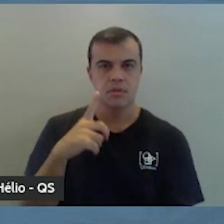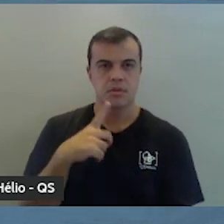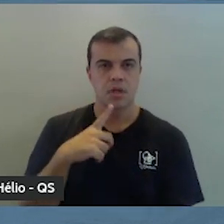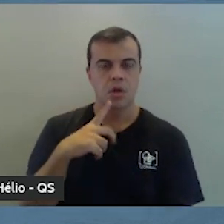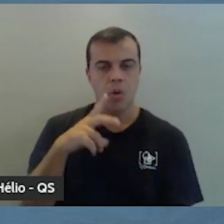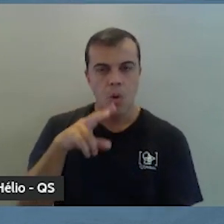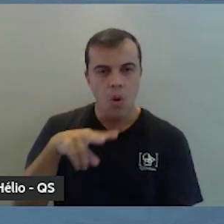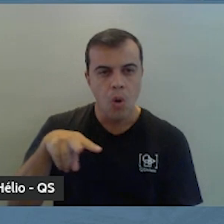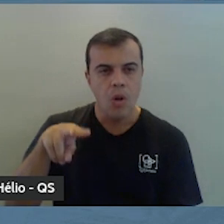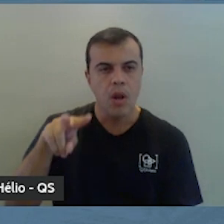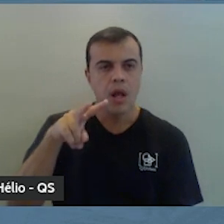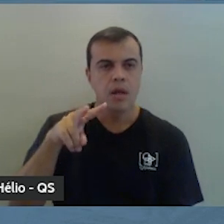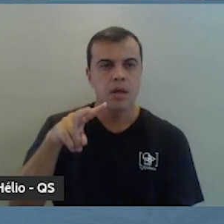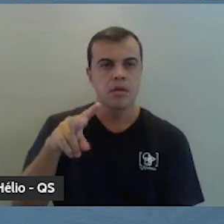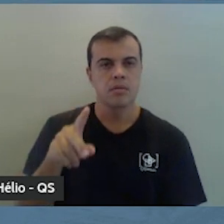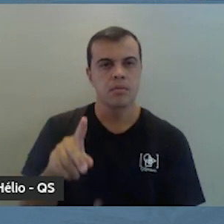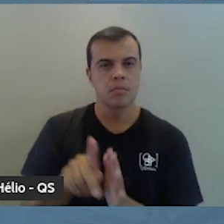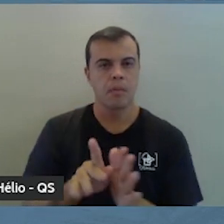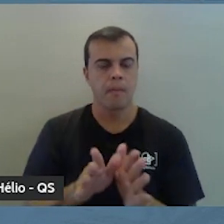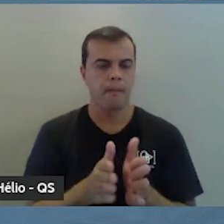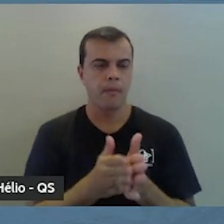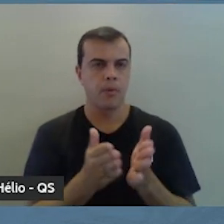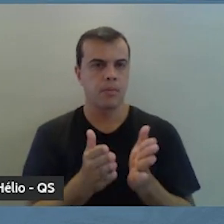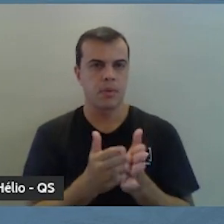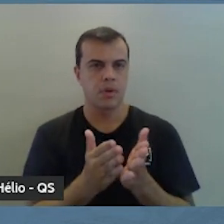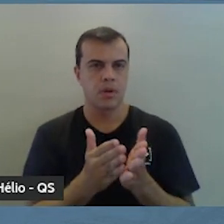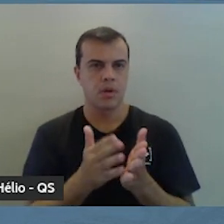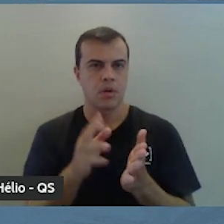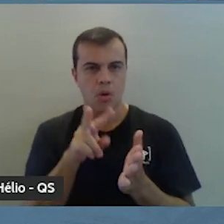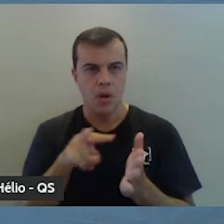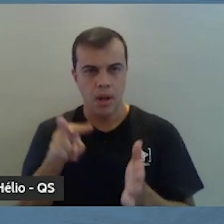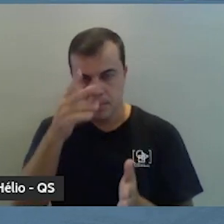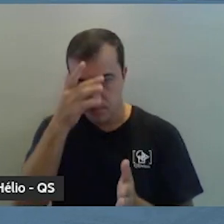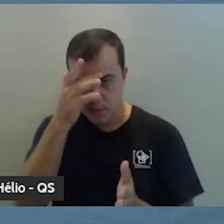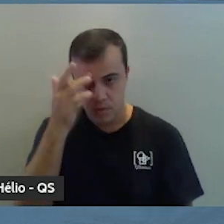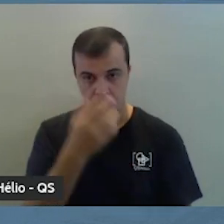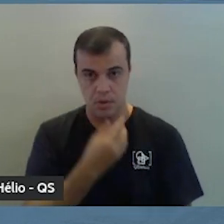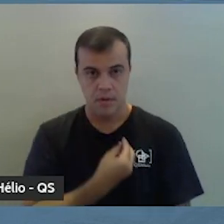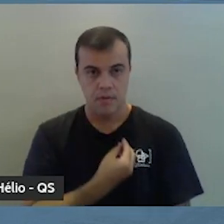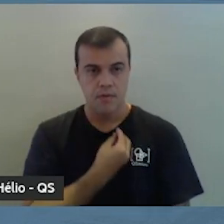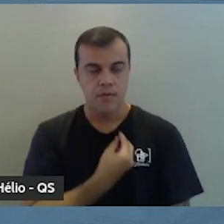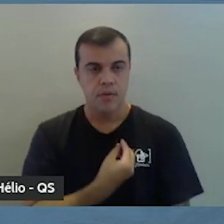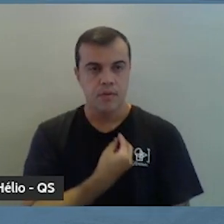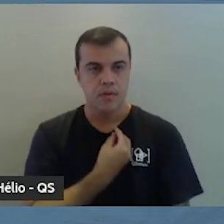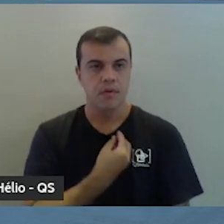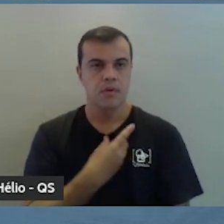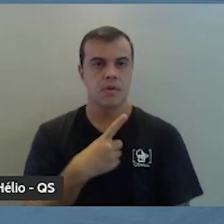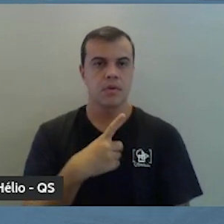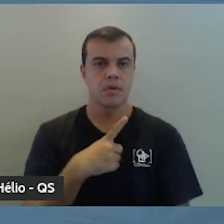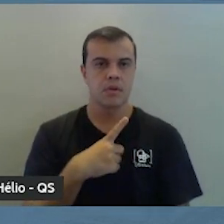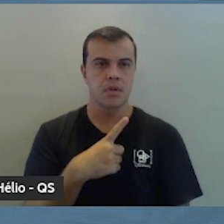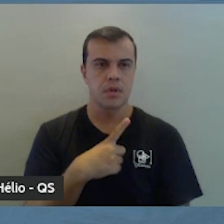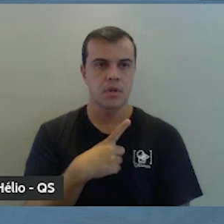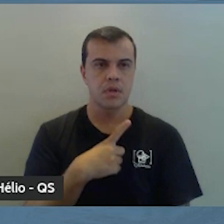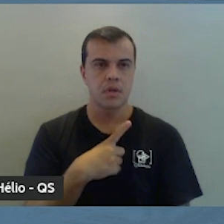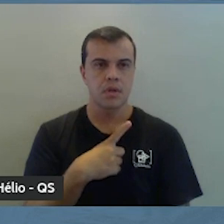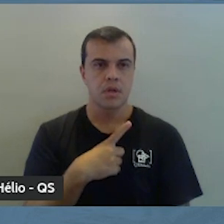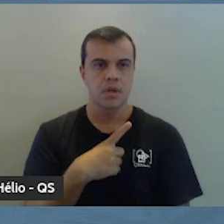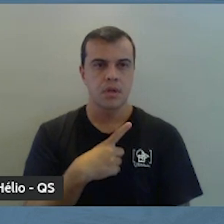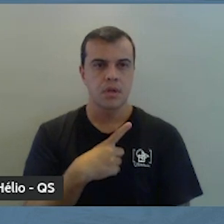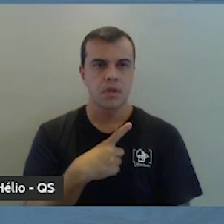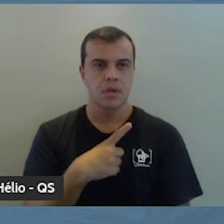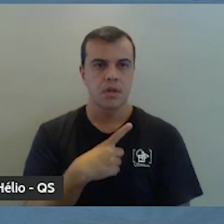olhar de fora. Não é um olhar de uma pessoa que convive, não é um olhar de uma pessoa